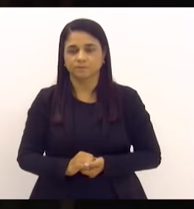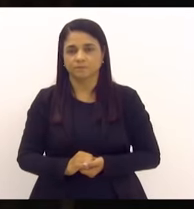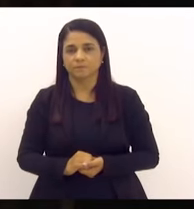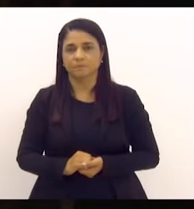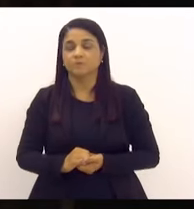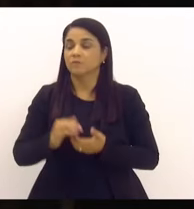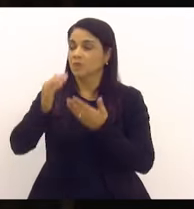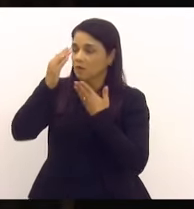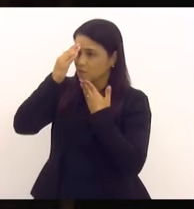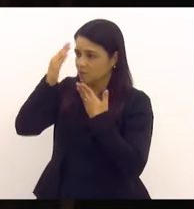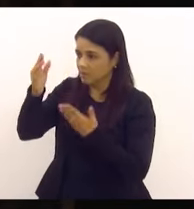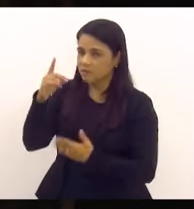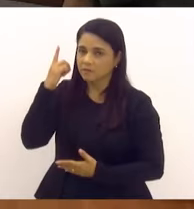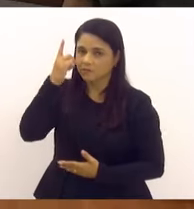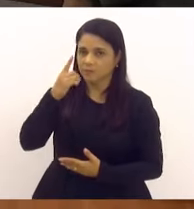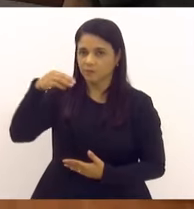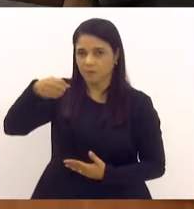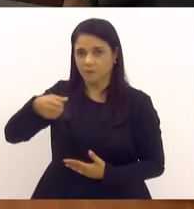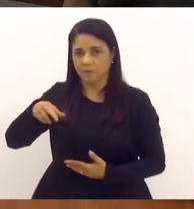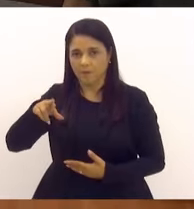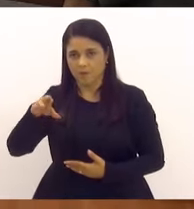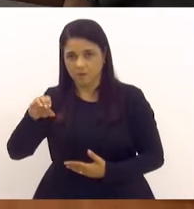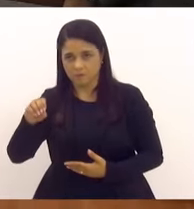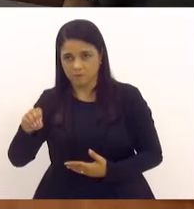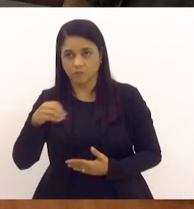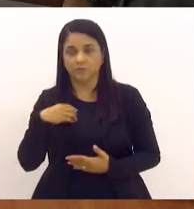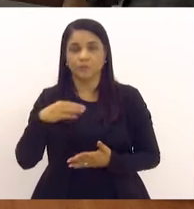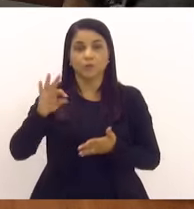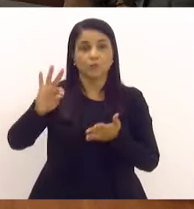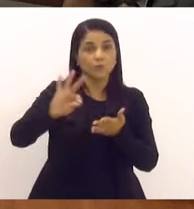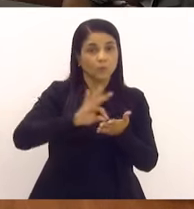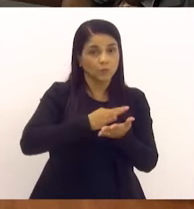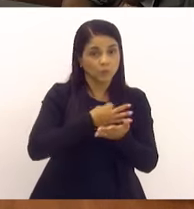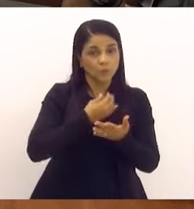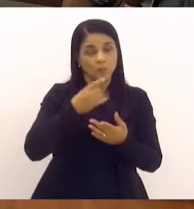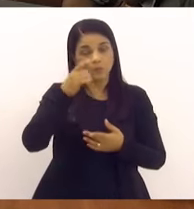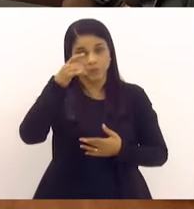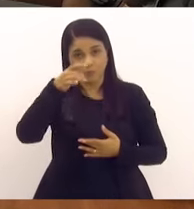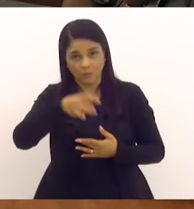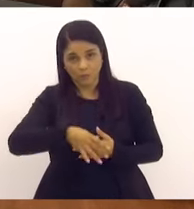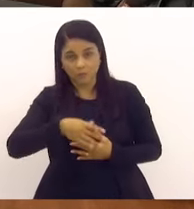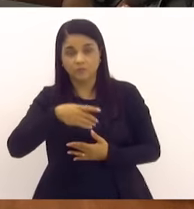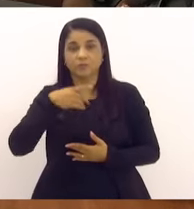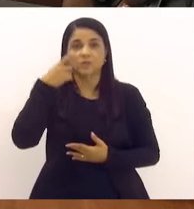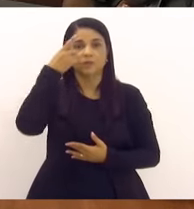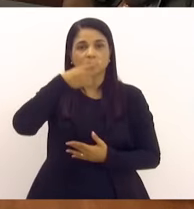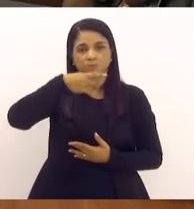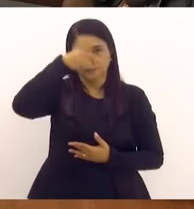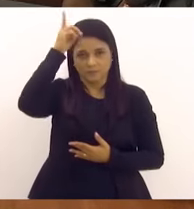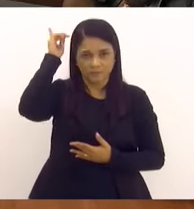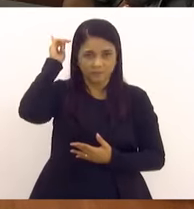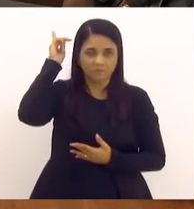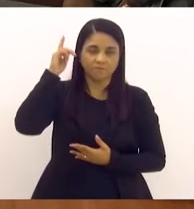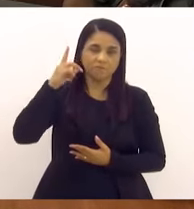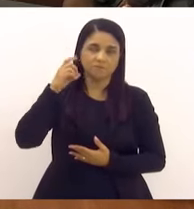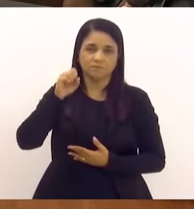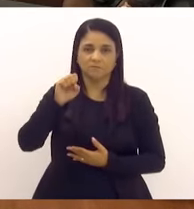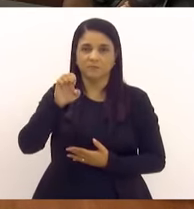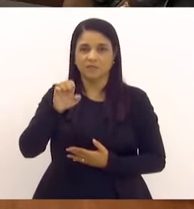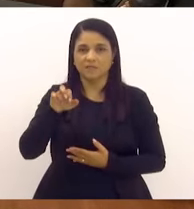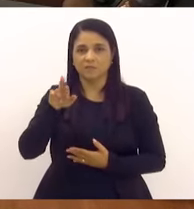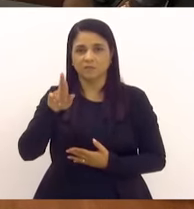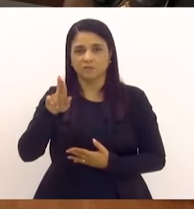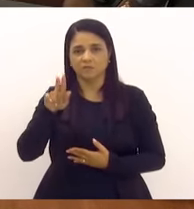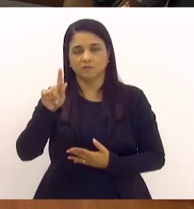Muito obrigado, deputado Márcio Alberto. Último orador inscrito, deputado doutor Serginho.